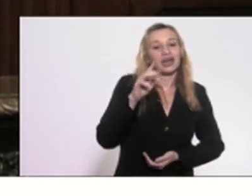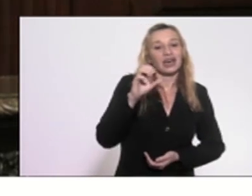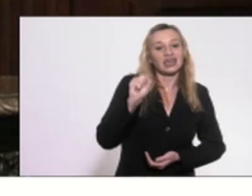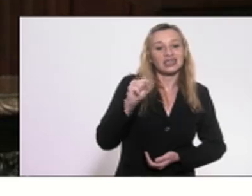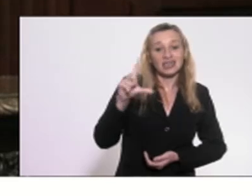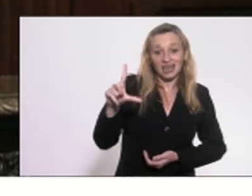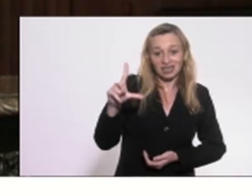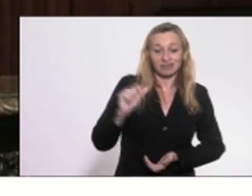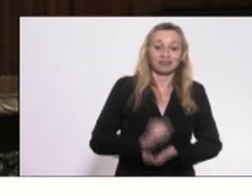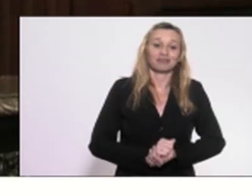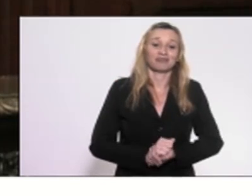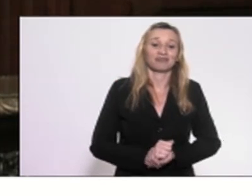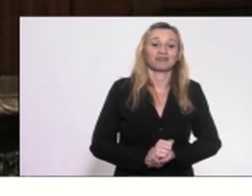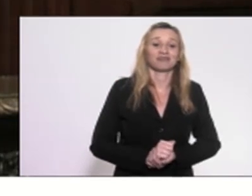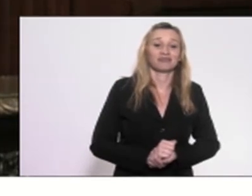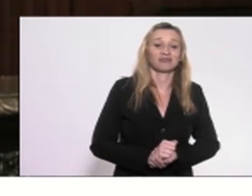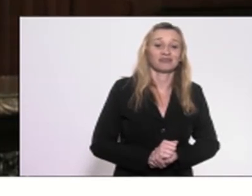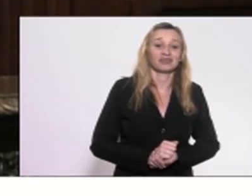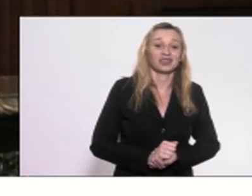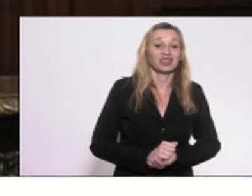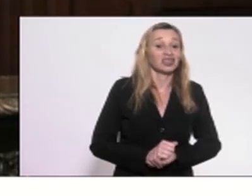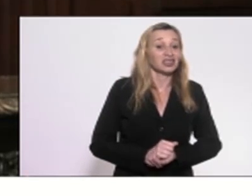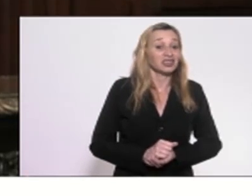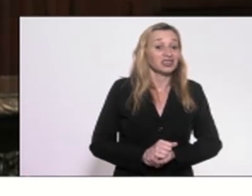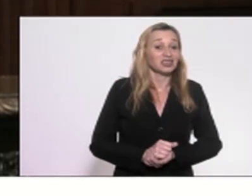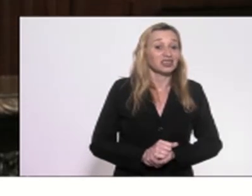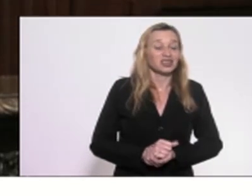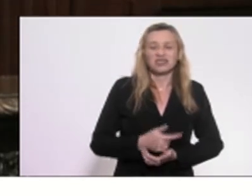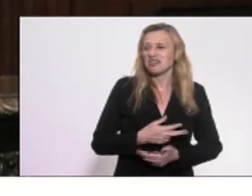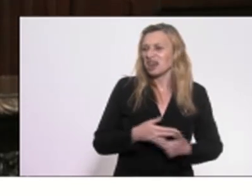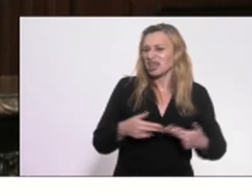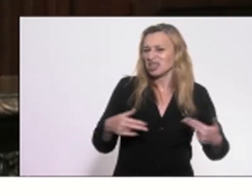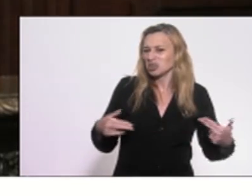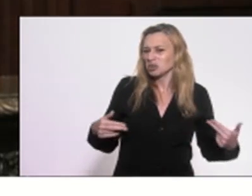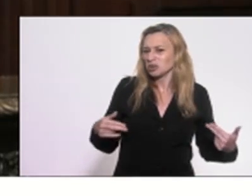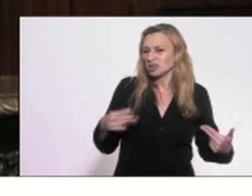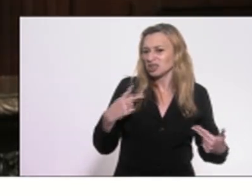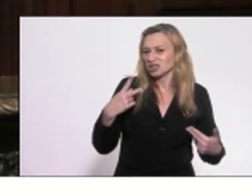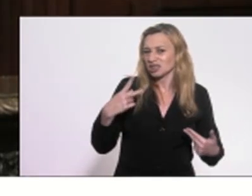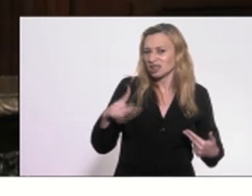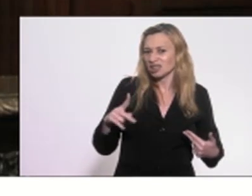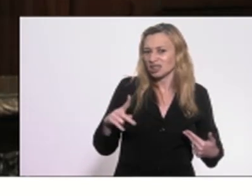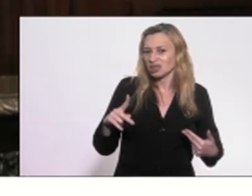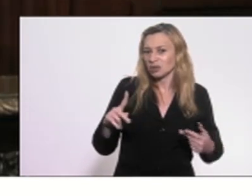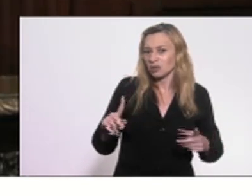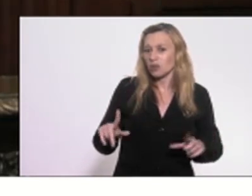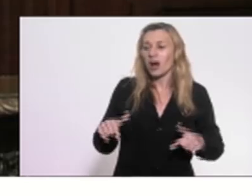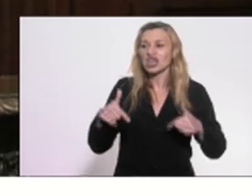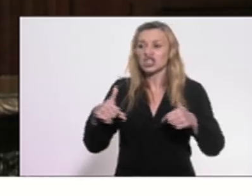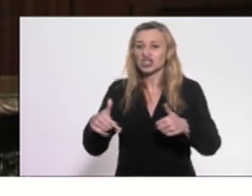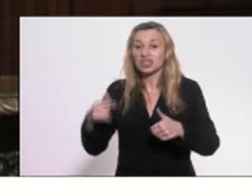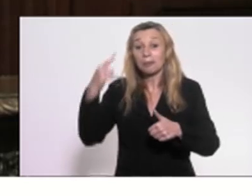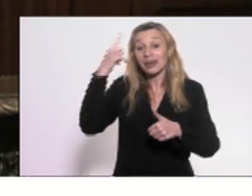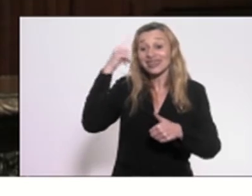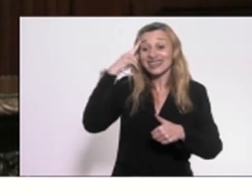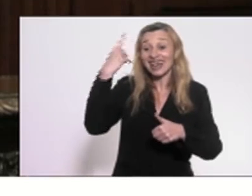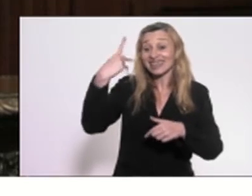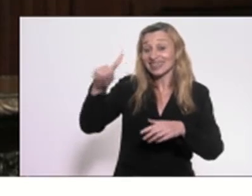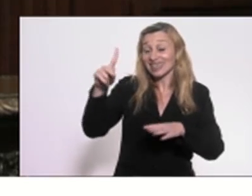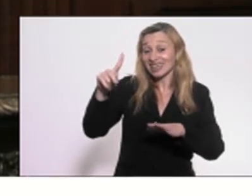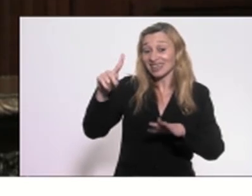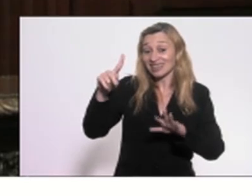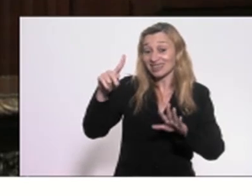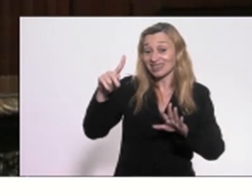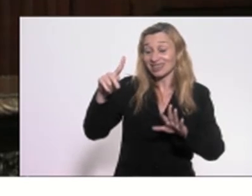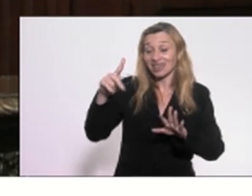PSL. Eu tenho divergências profundas com a forma de pensar e